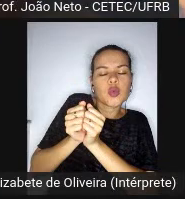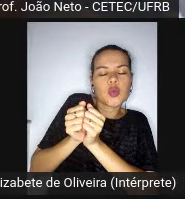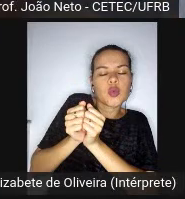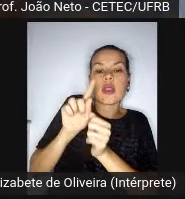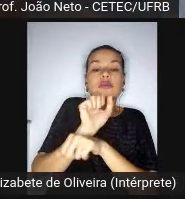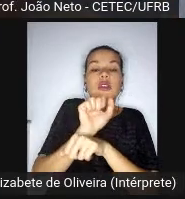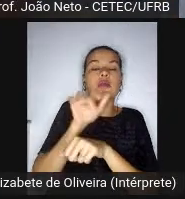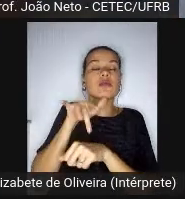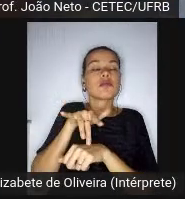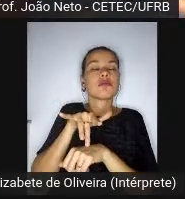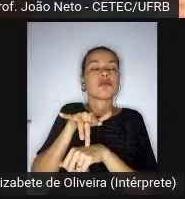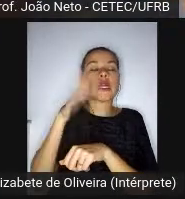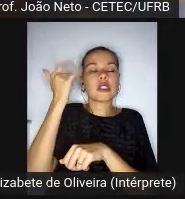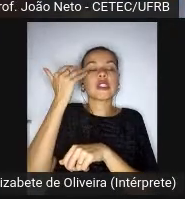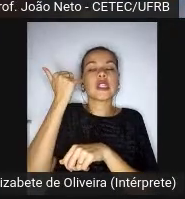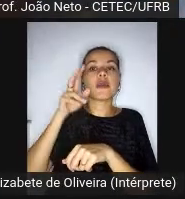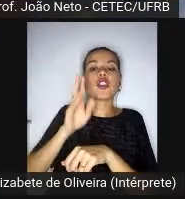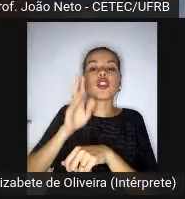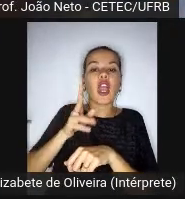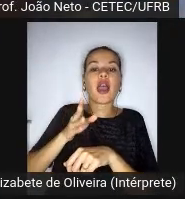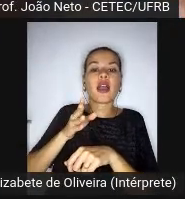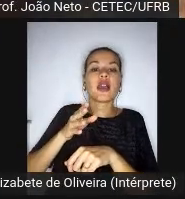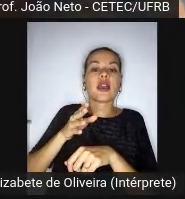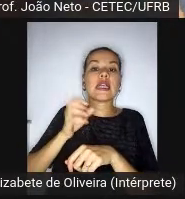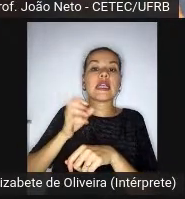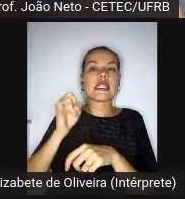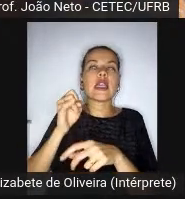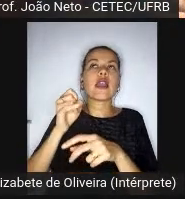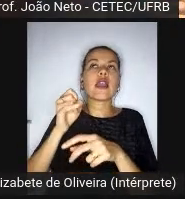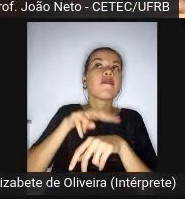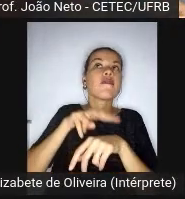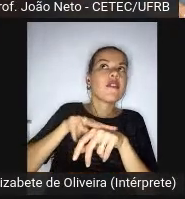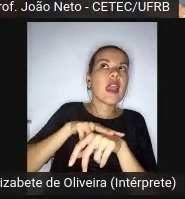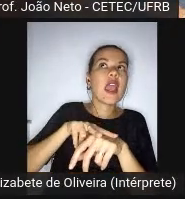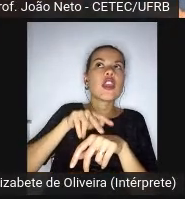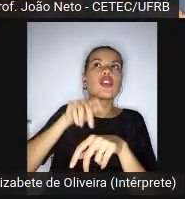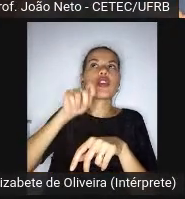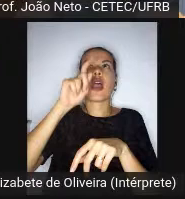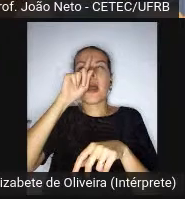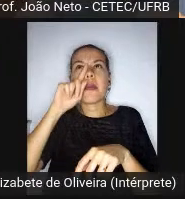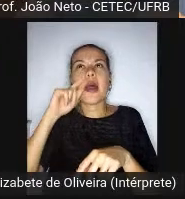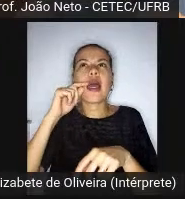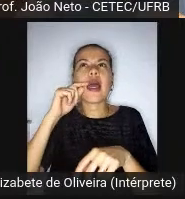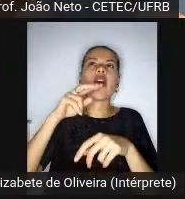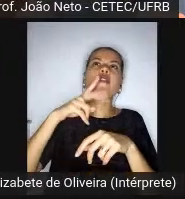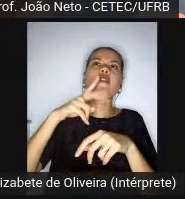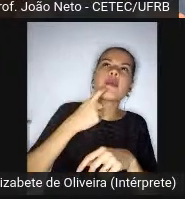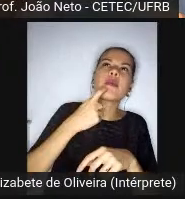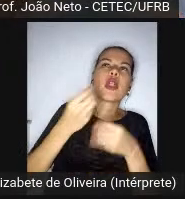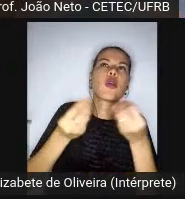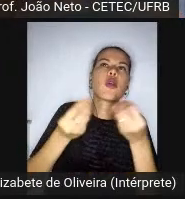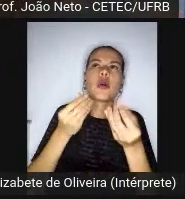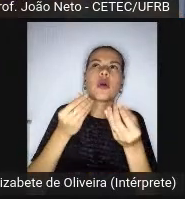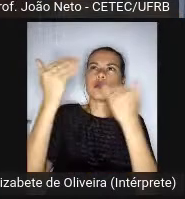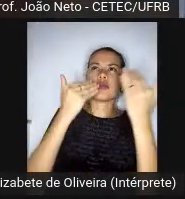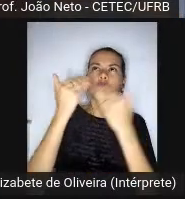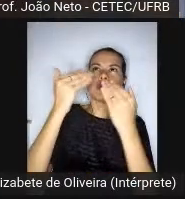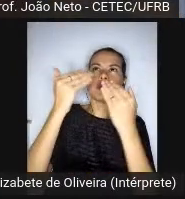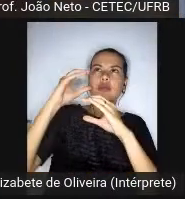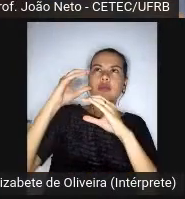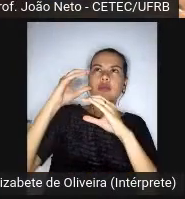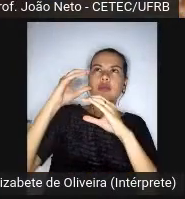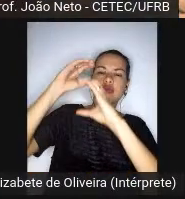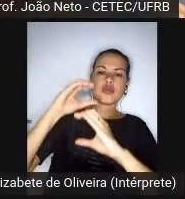está aberto esse é o vejo amarelo vermelho essa pessoa pode simplesmente interagir direto com o semáforo e